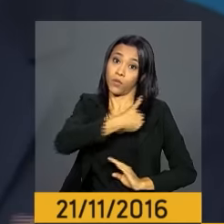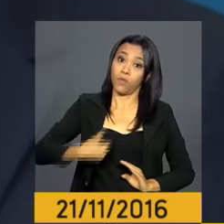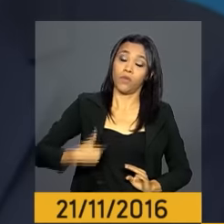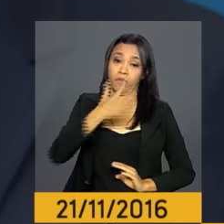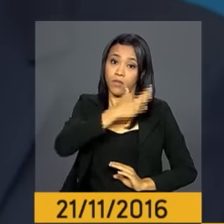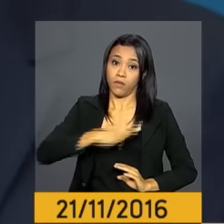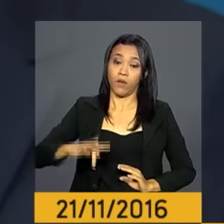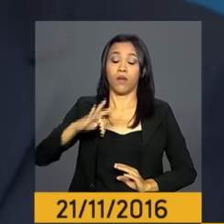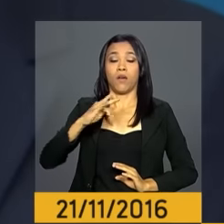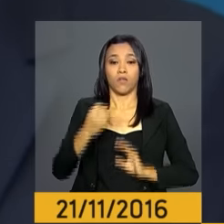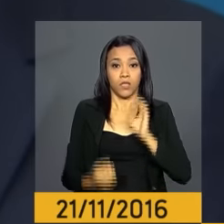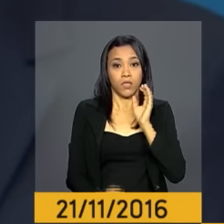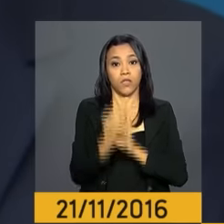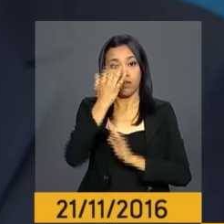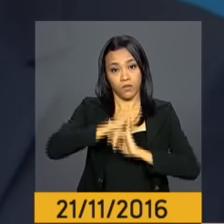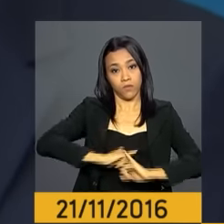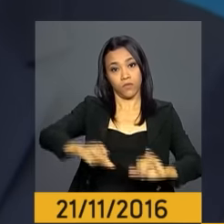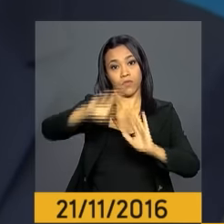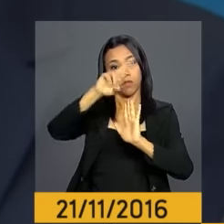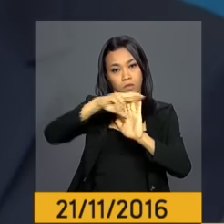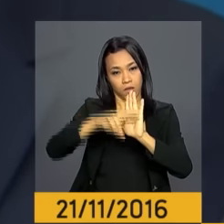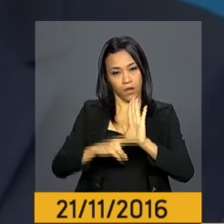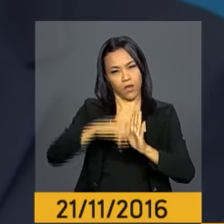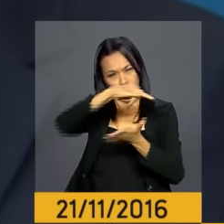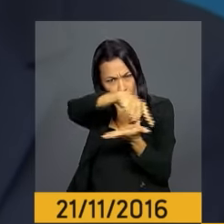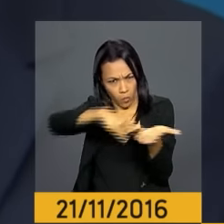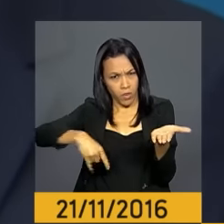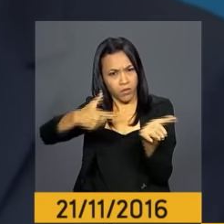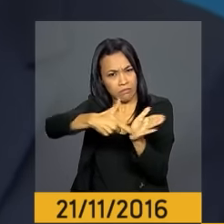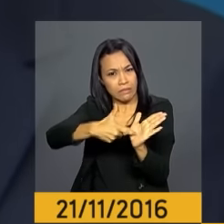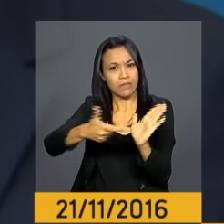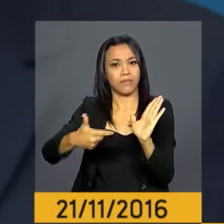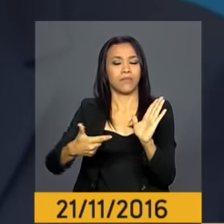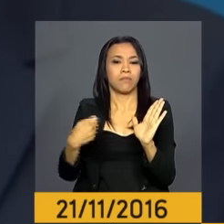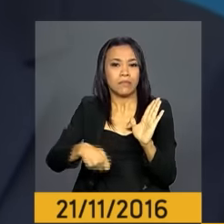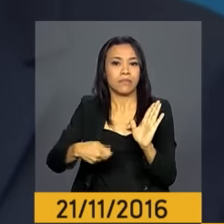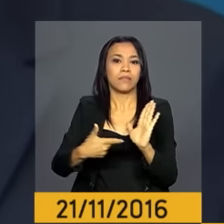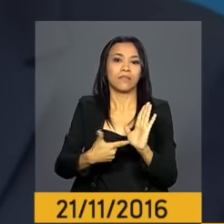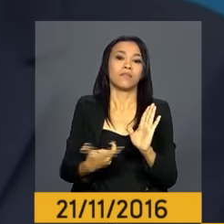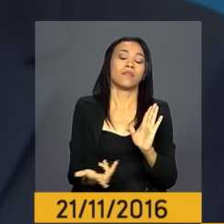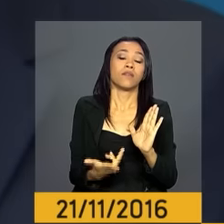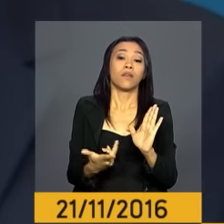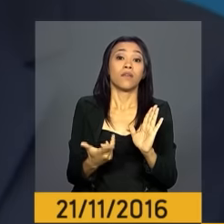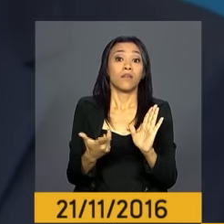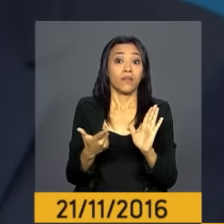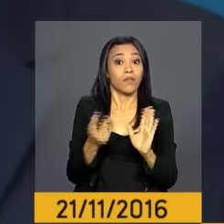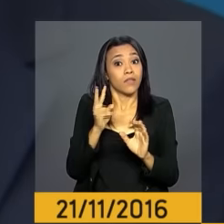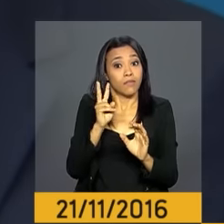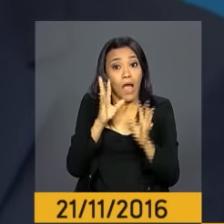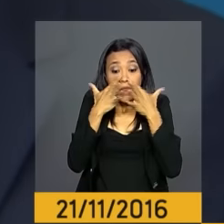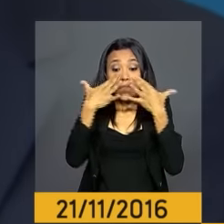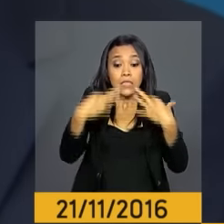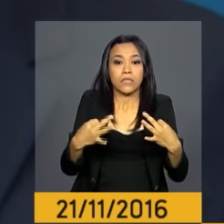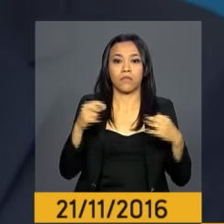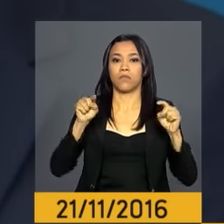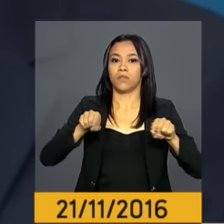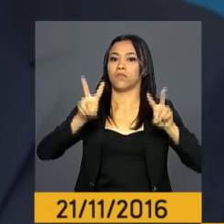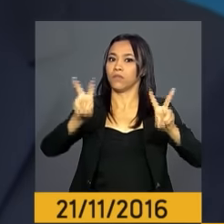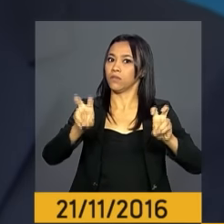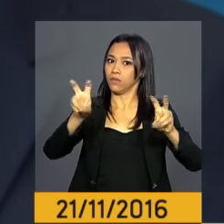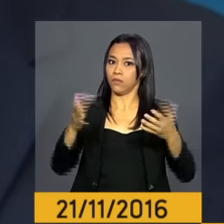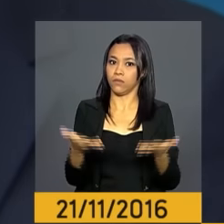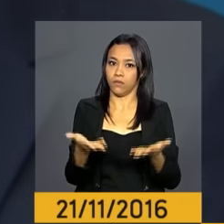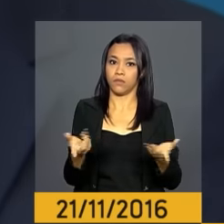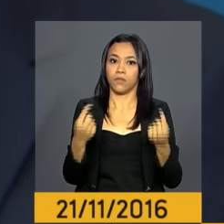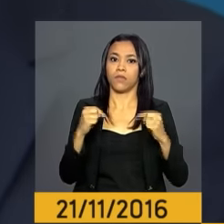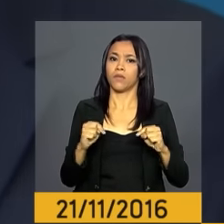uma normatividade especial, portanto, a reforma da Previdência, cuide deste assunto. E nós temos tido, graças a Deus,